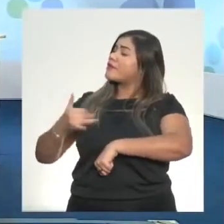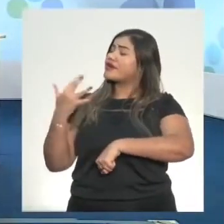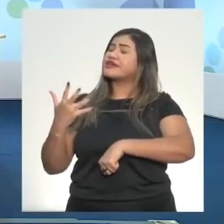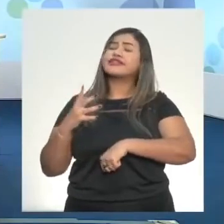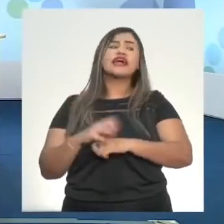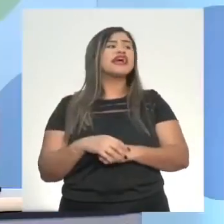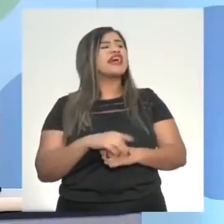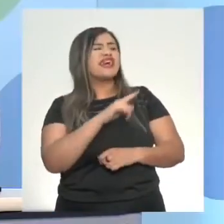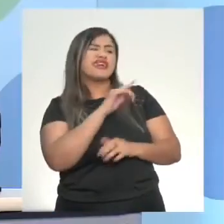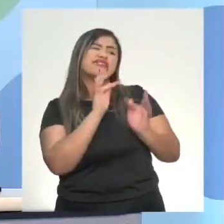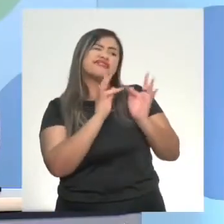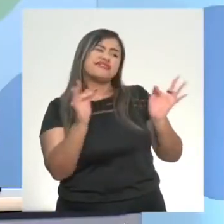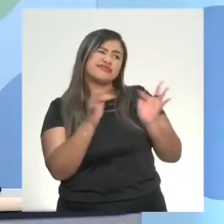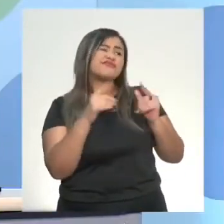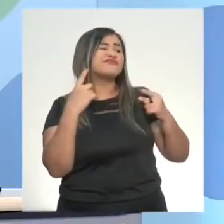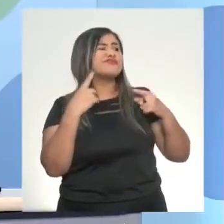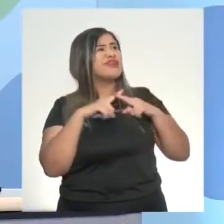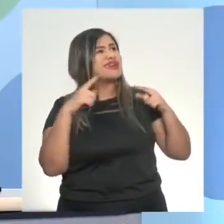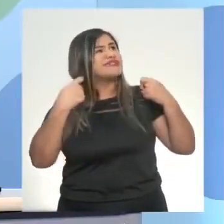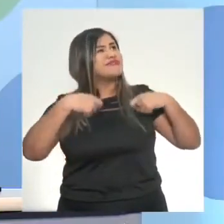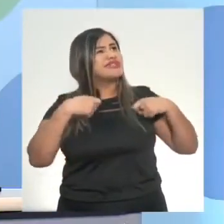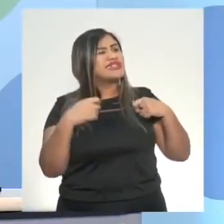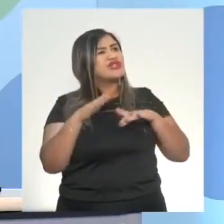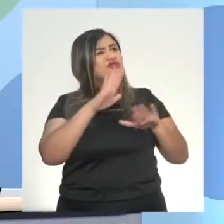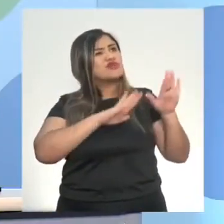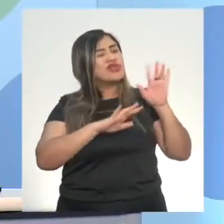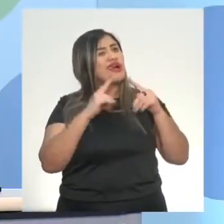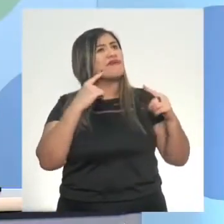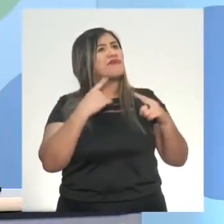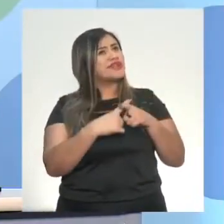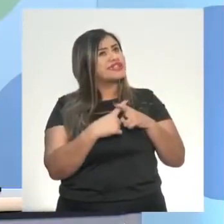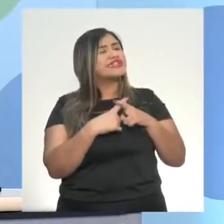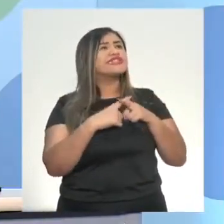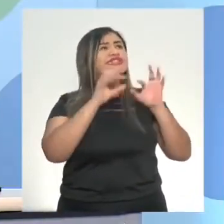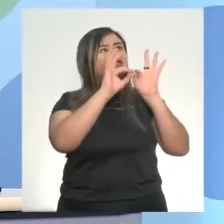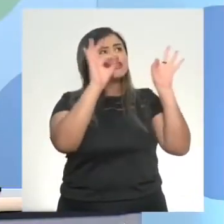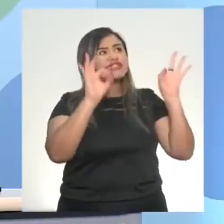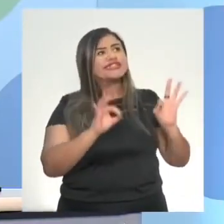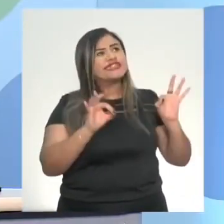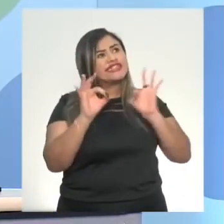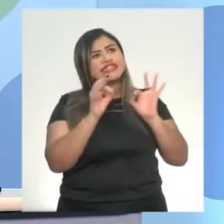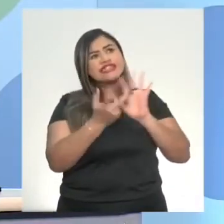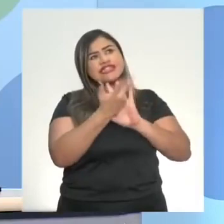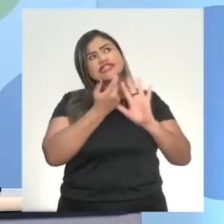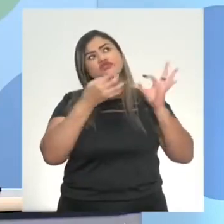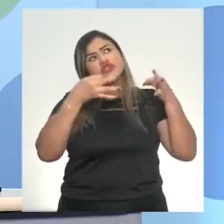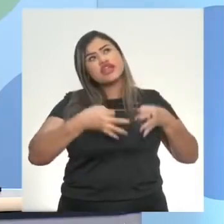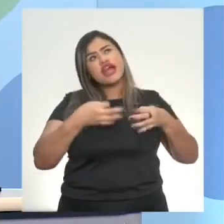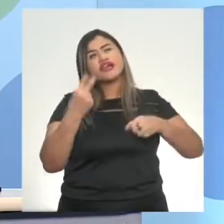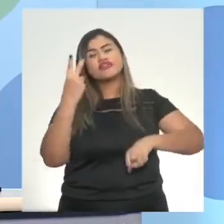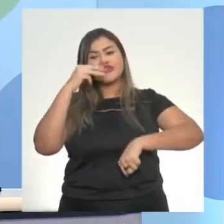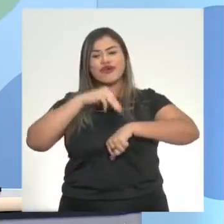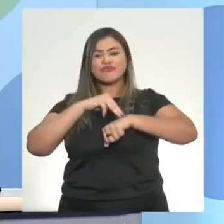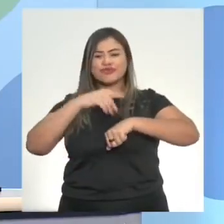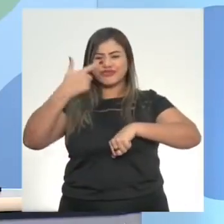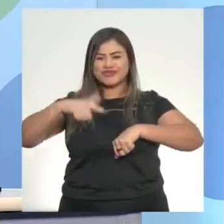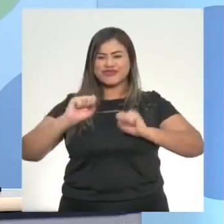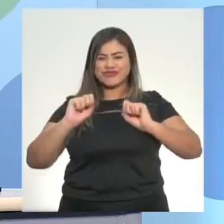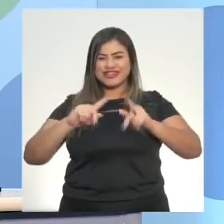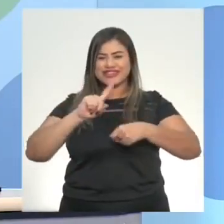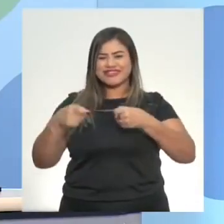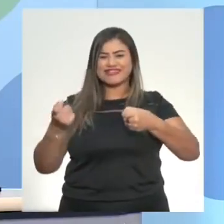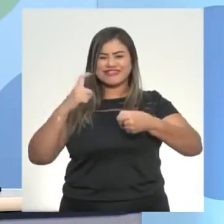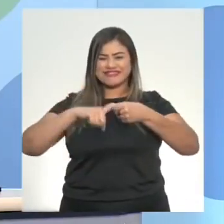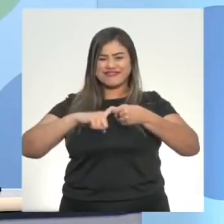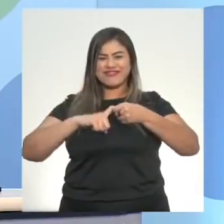Professora Inês, é simples, mas tem que ter o cuidado de fazer a multiplicação do tamanho dos lados e o desenho direitinho. Então, eu vou dar 2 minutos para eles, tá bom? Então,